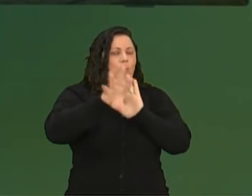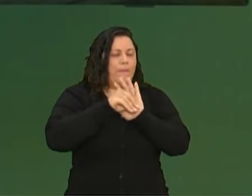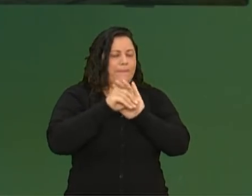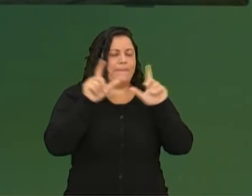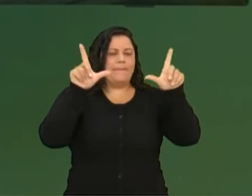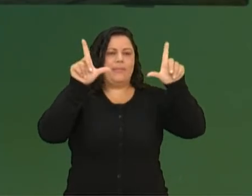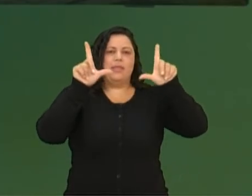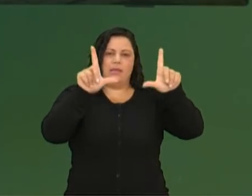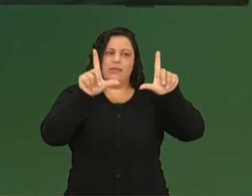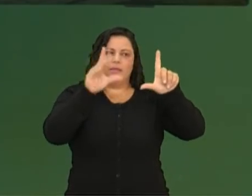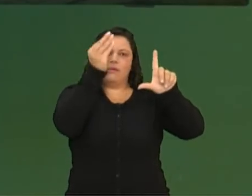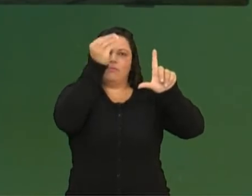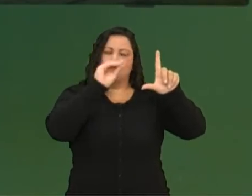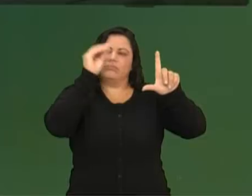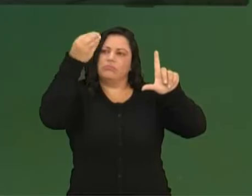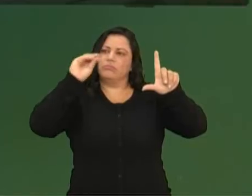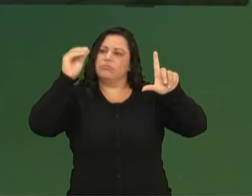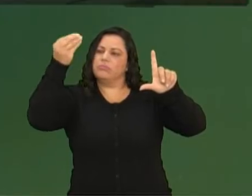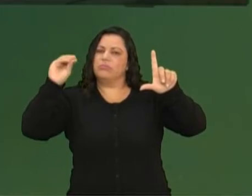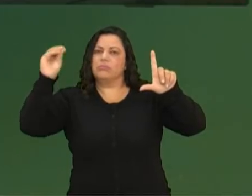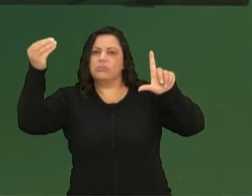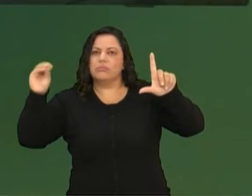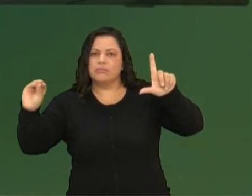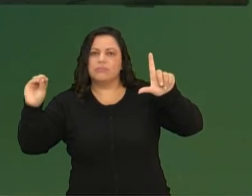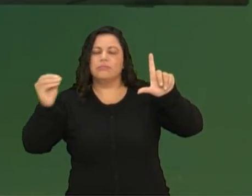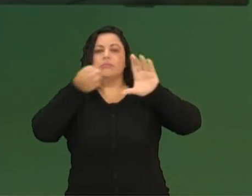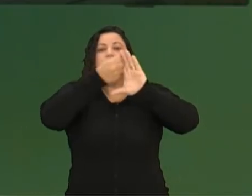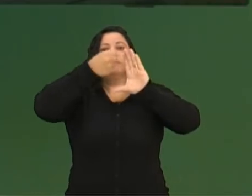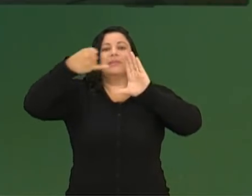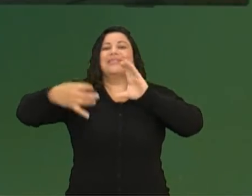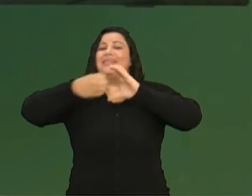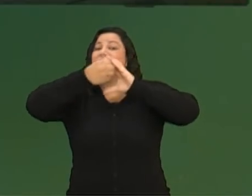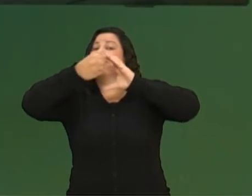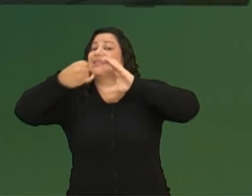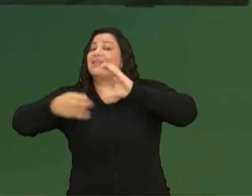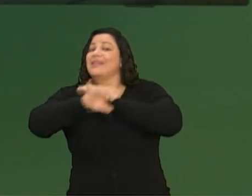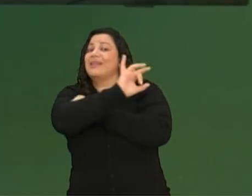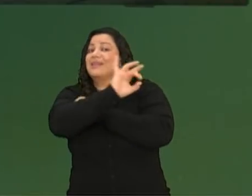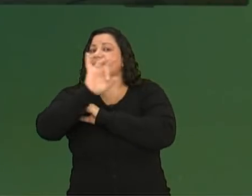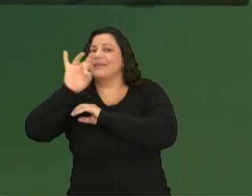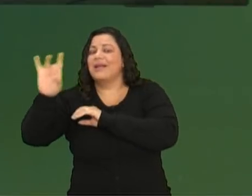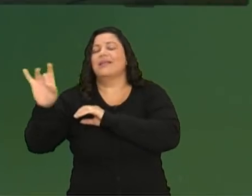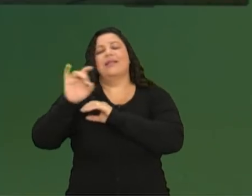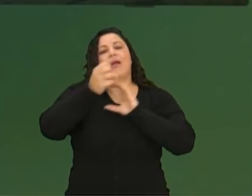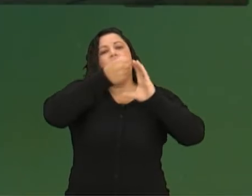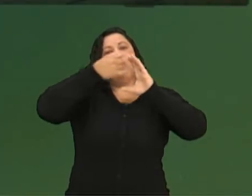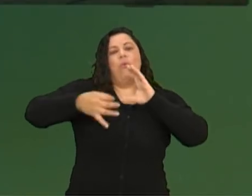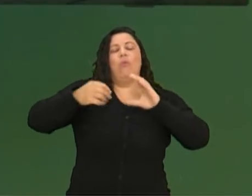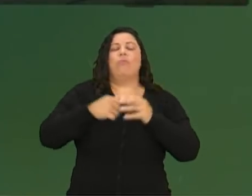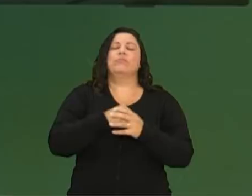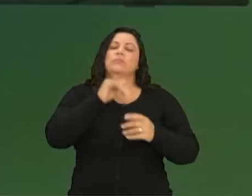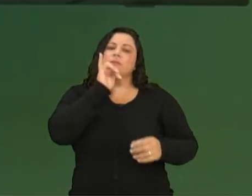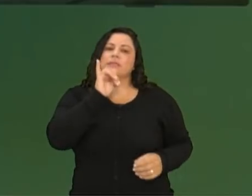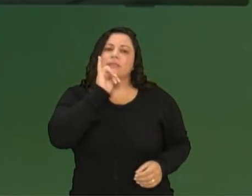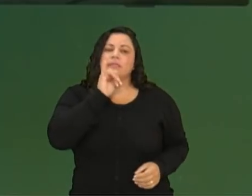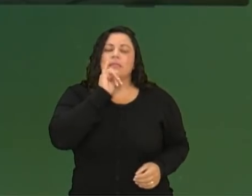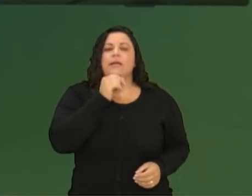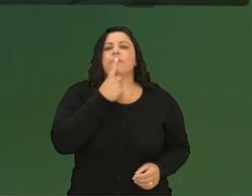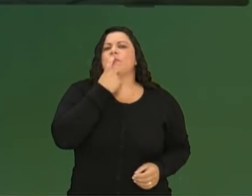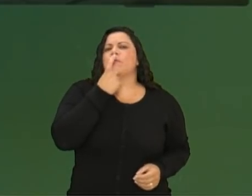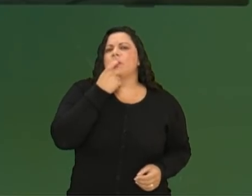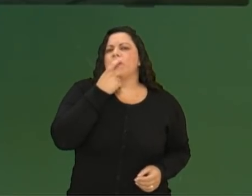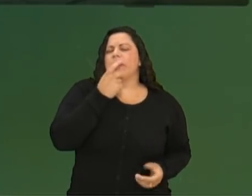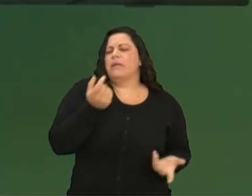completa. O que você vai ter que pôr? As características e funções. Então, por exemplo, glóbulos vermelhos. Como que é